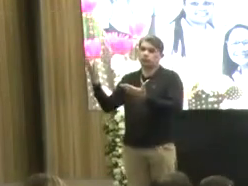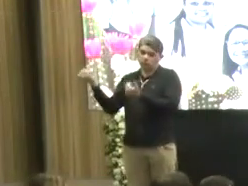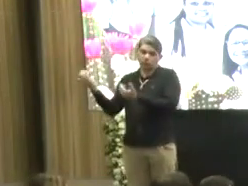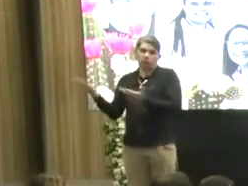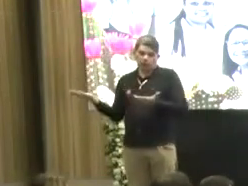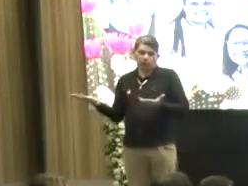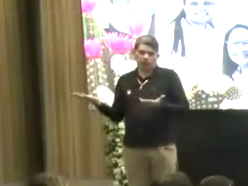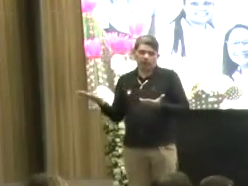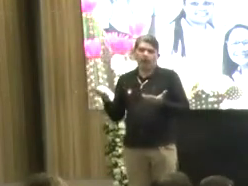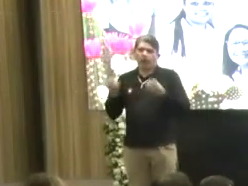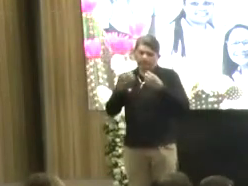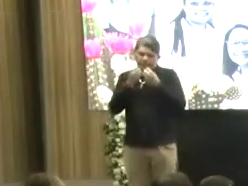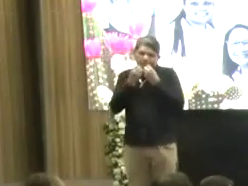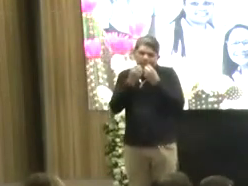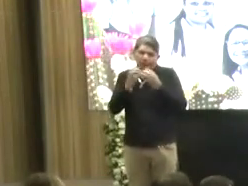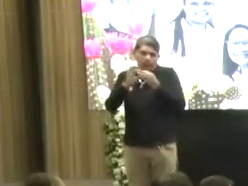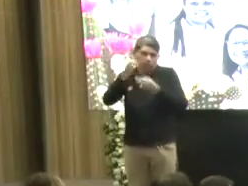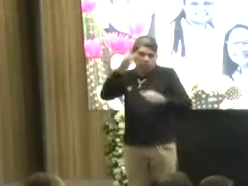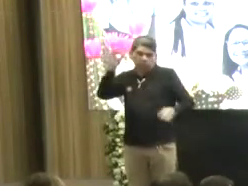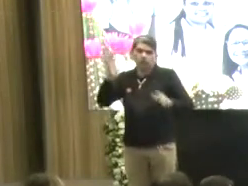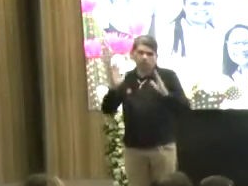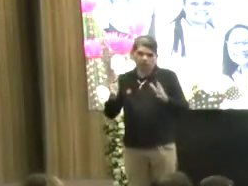eu vou passar a bola adiante.